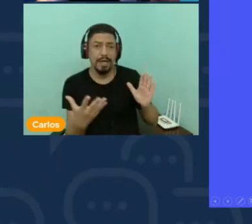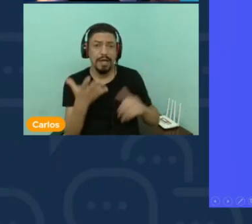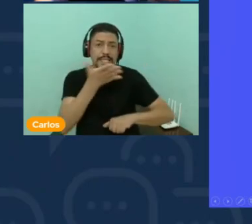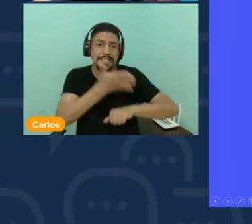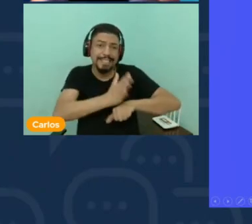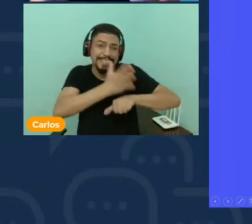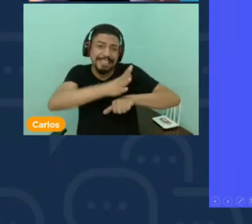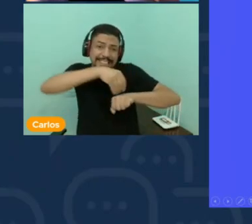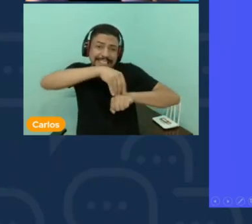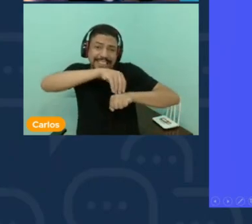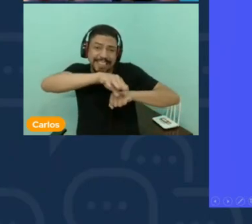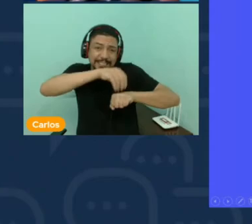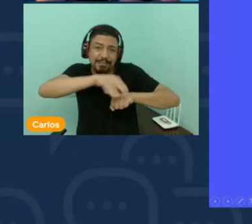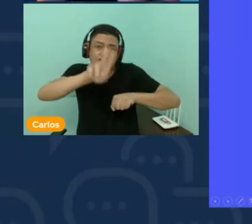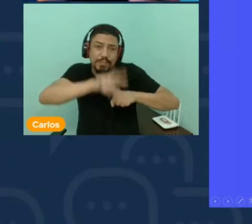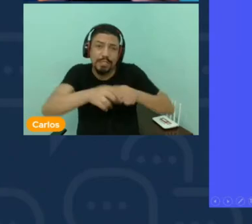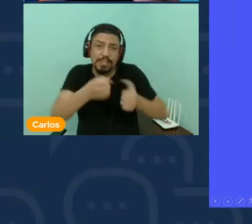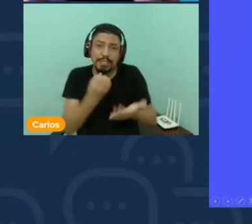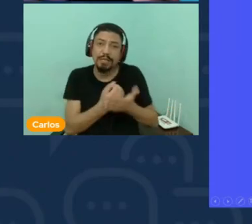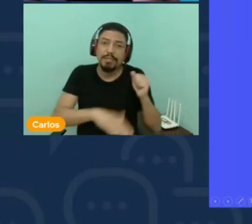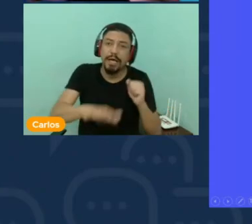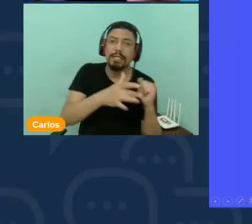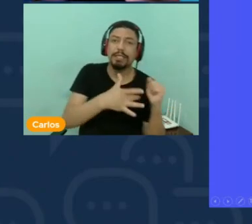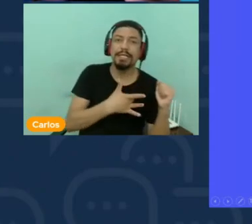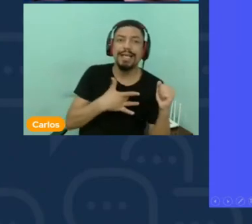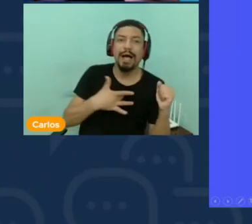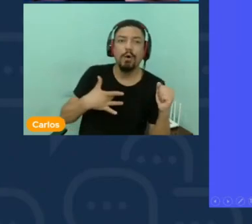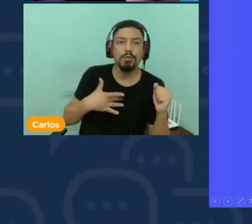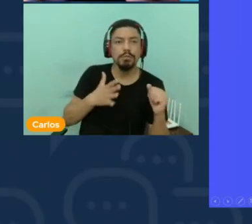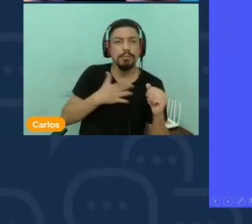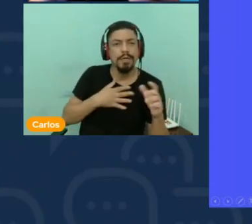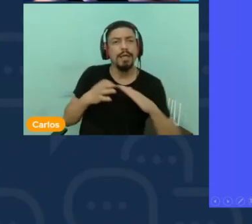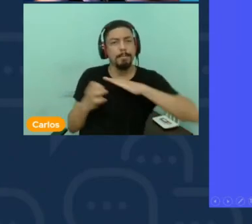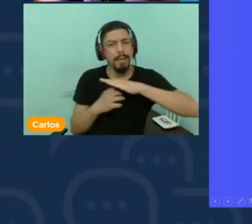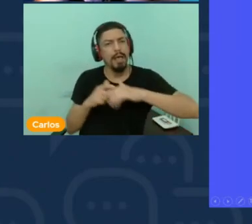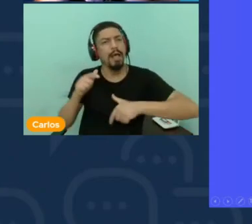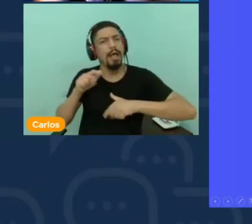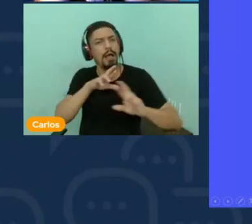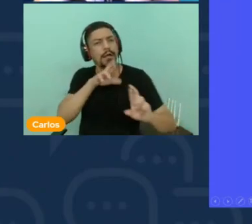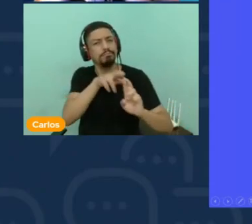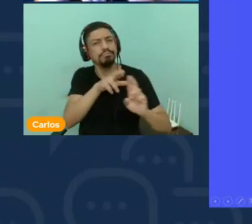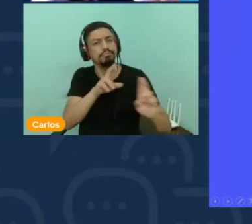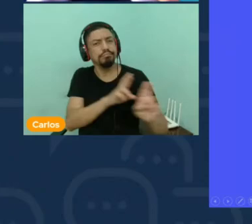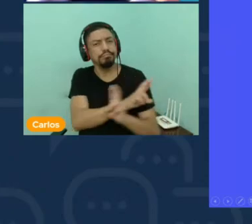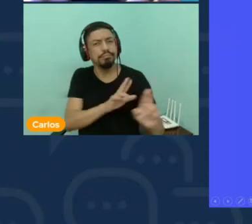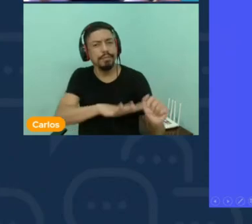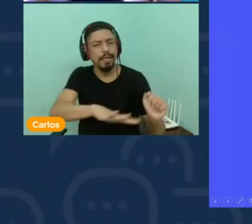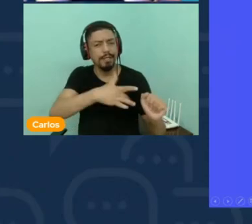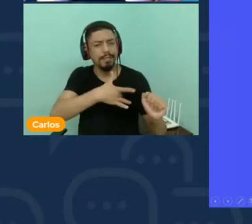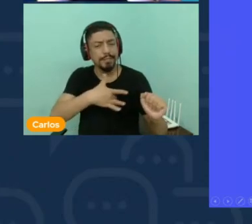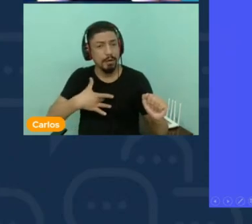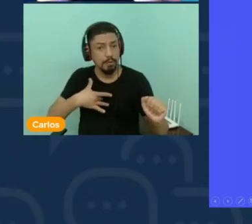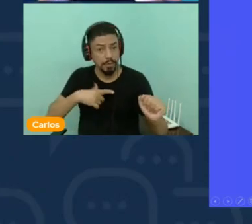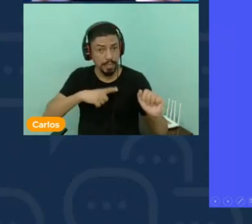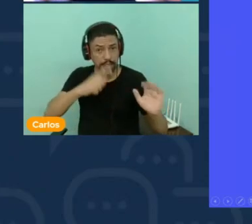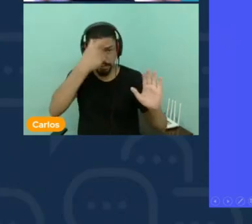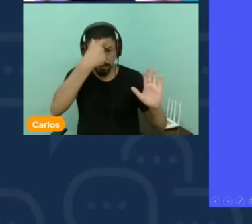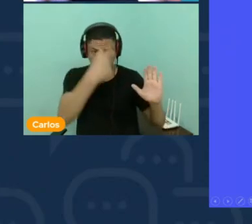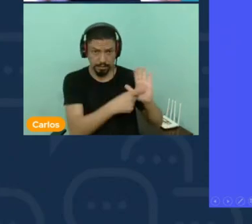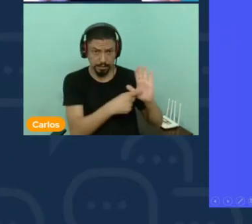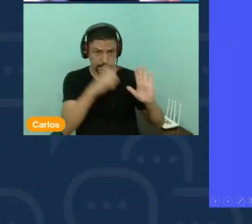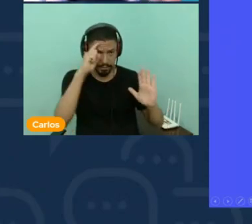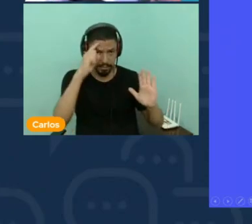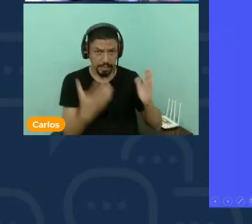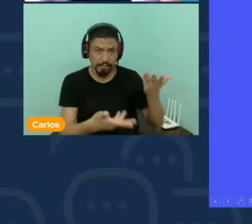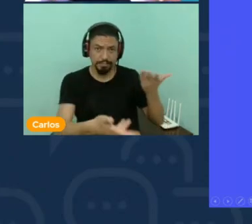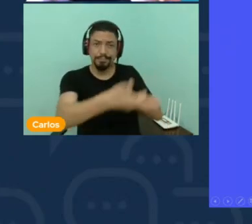treinar ele com dados de saúde, porque o meu negócio está relacionado à saúde. Então, eu vou ter uma IA generativa que vai